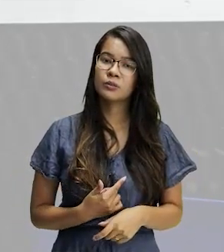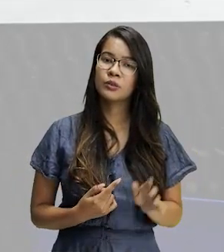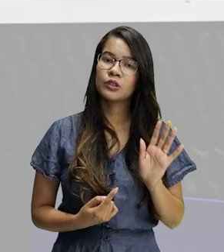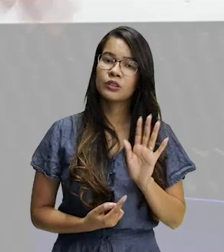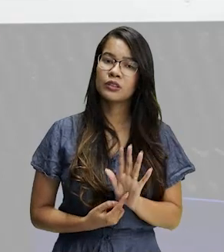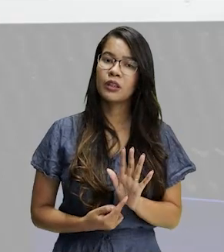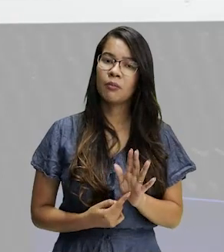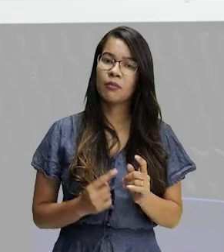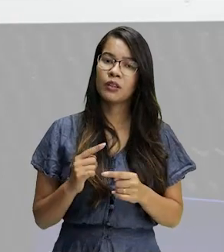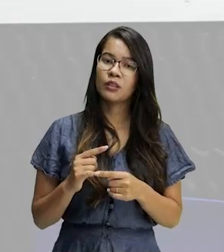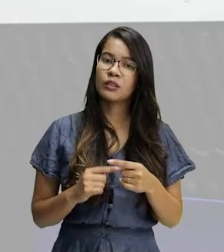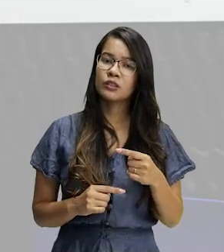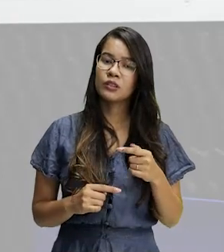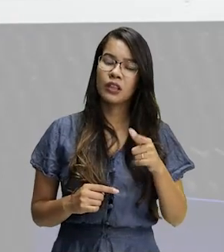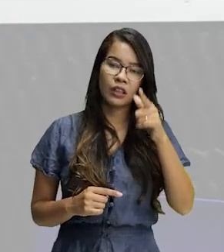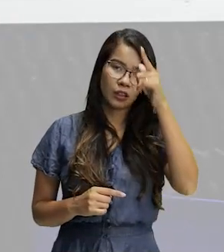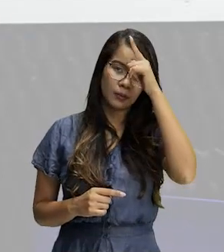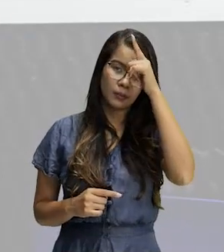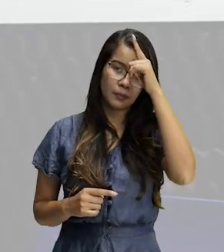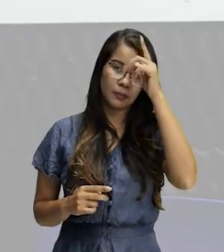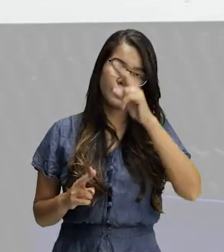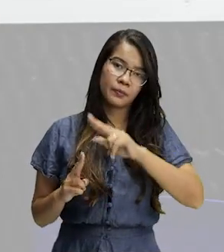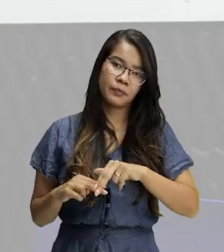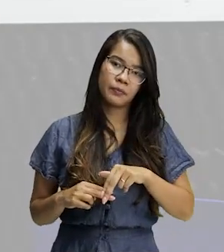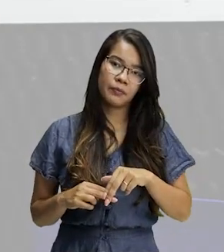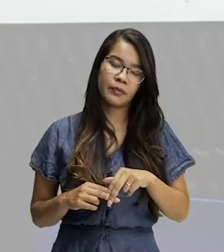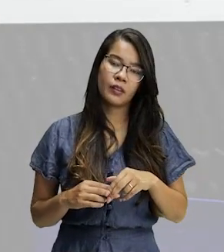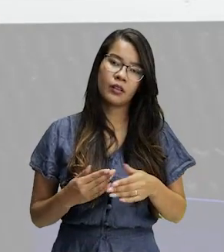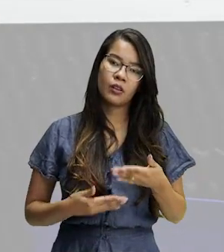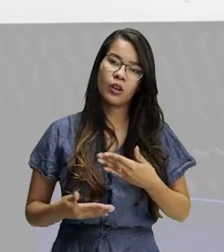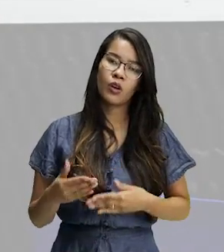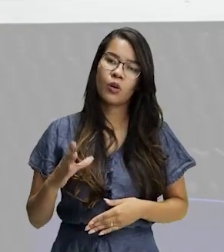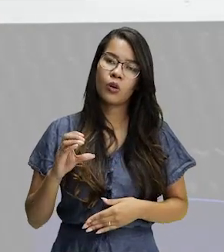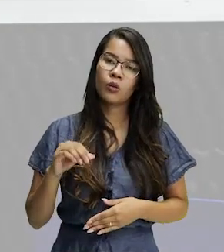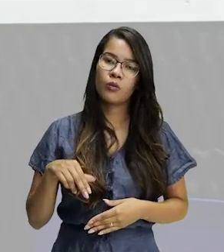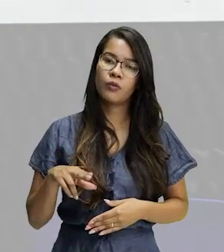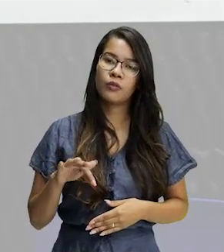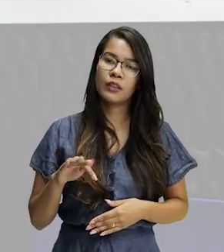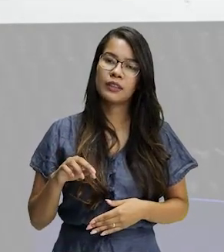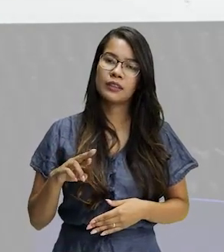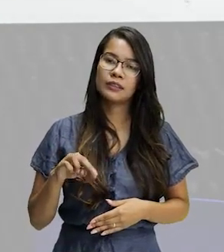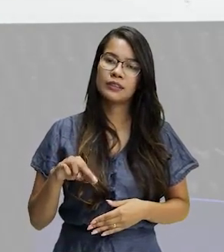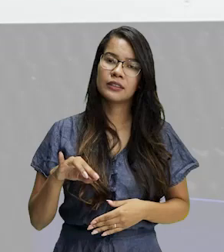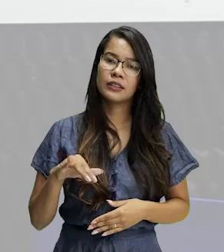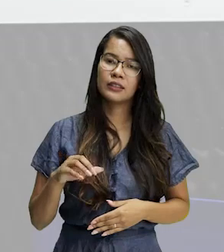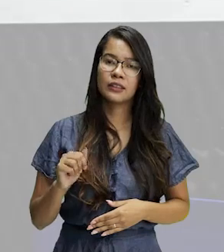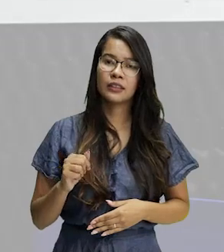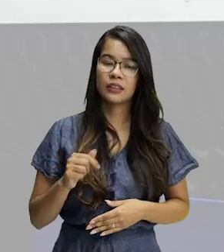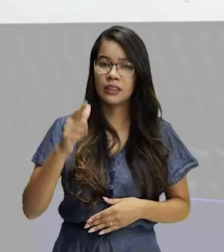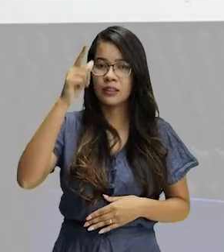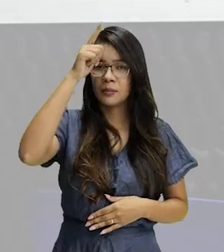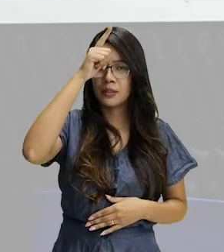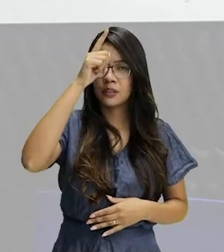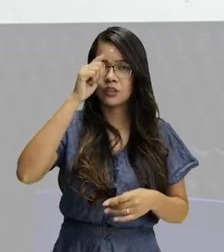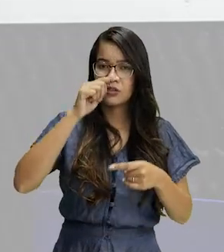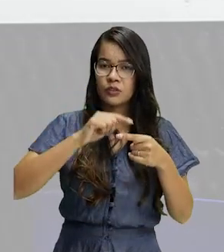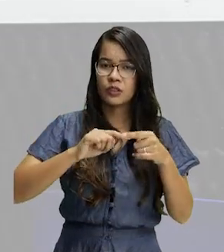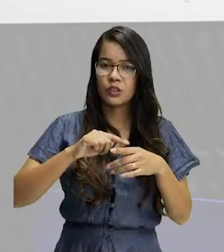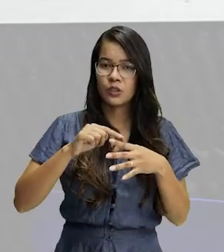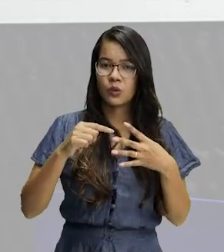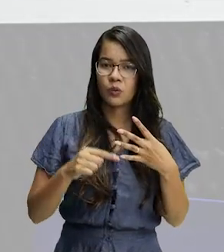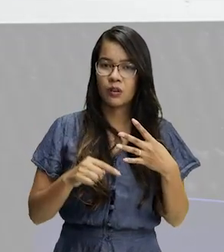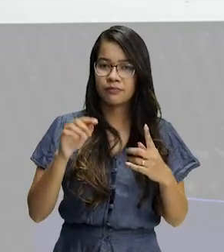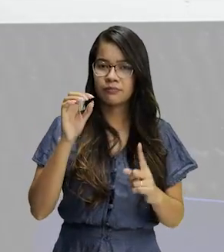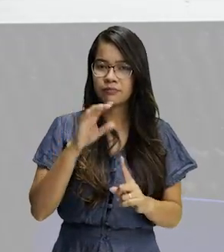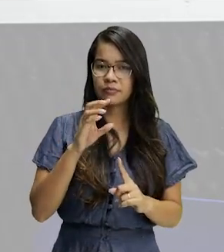divisão de uma Alemanha através da Conferência de Potsdam. A Alemanha seria dividida pela conferência em 4 zonas de